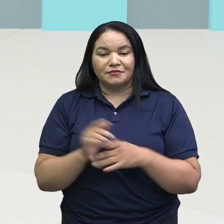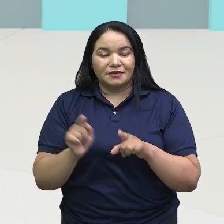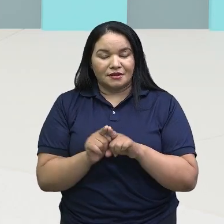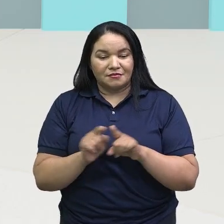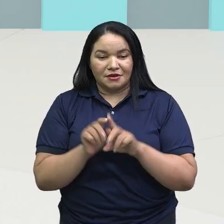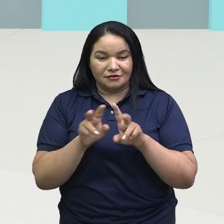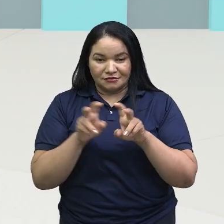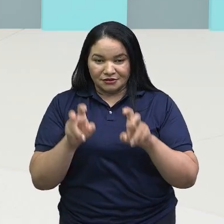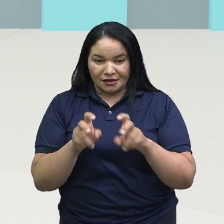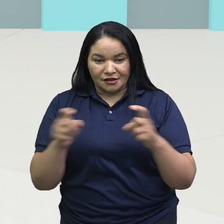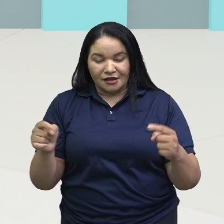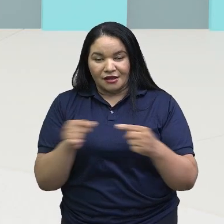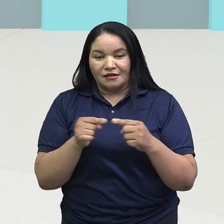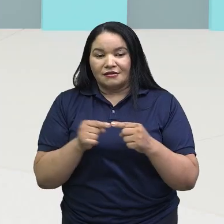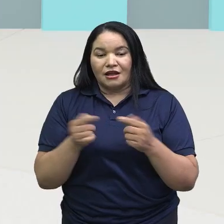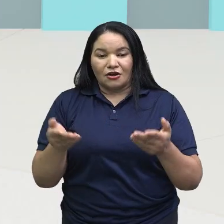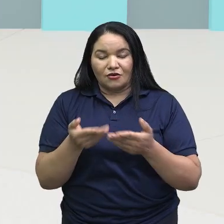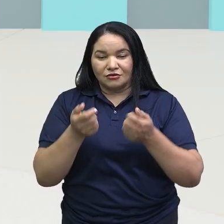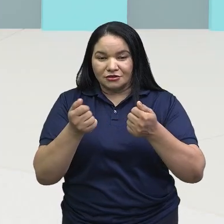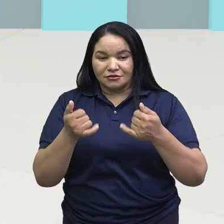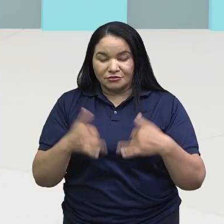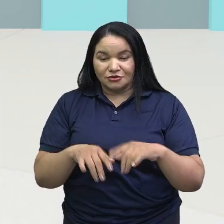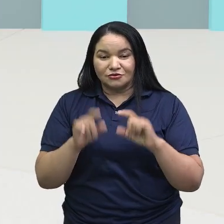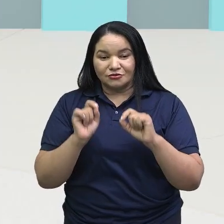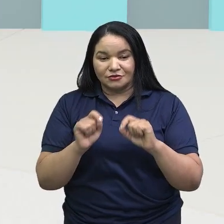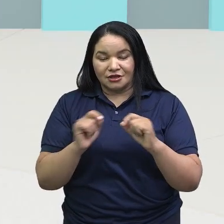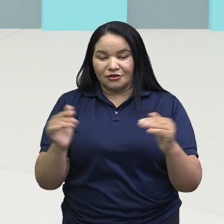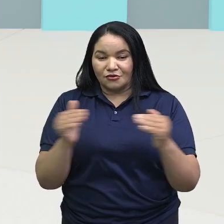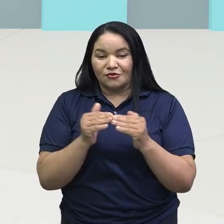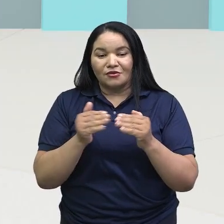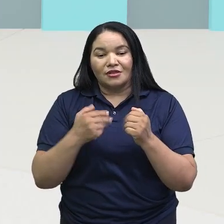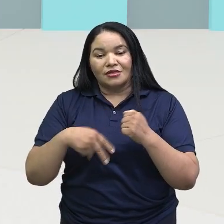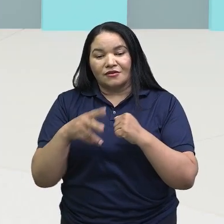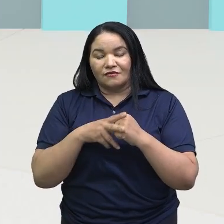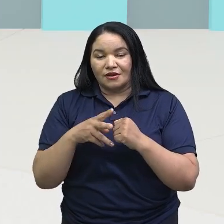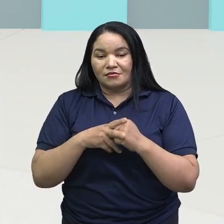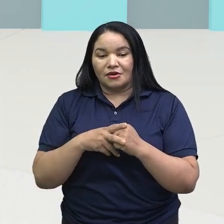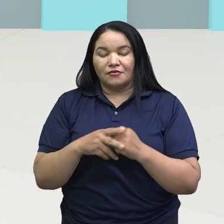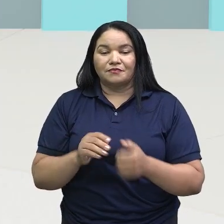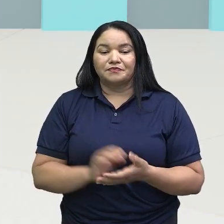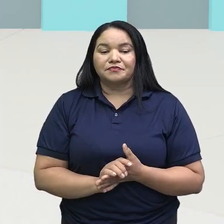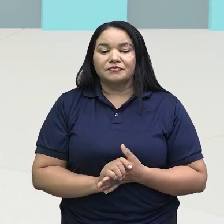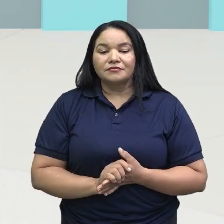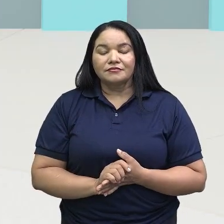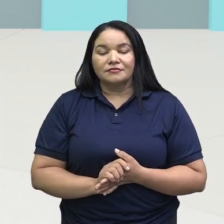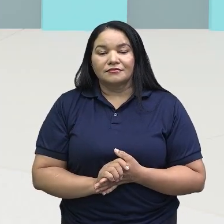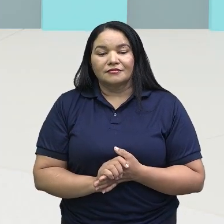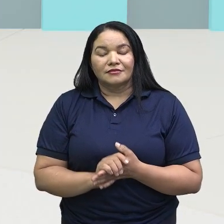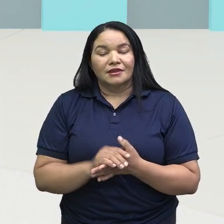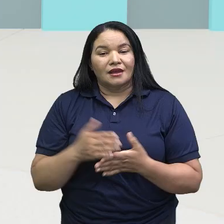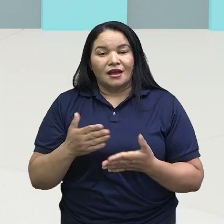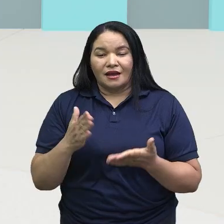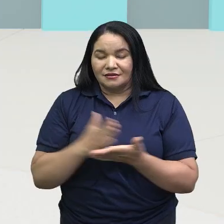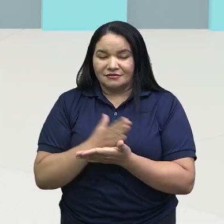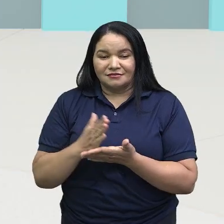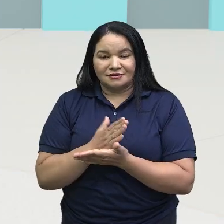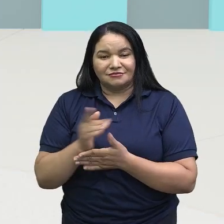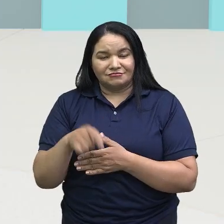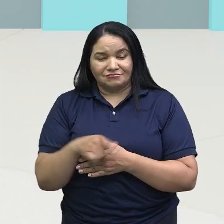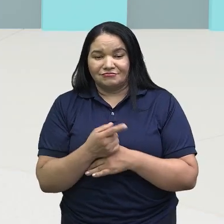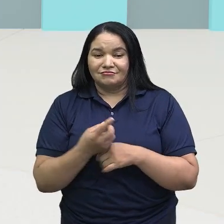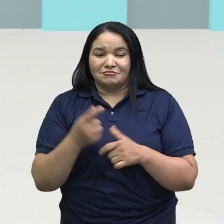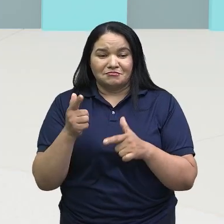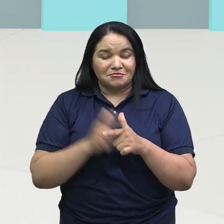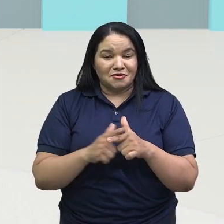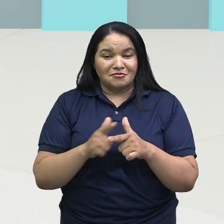a ver justamente com isso, nós vamos falar de concordância verbal, que muitas das vezes é um grande problema na nossa fala